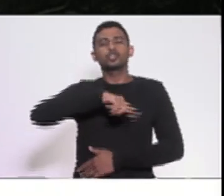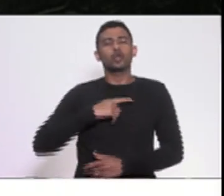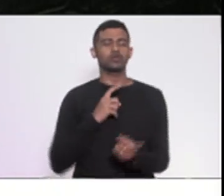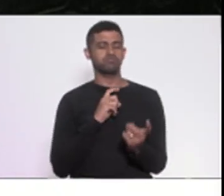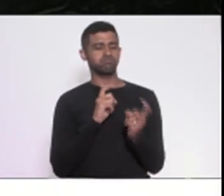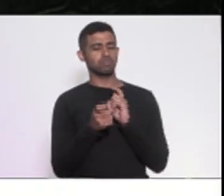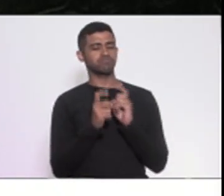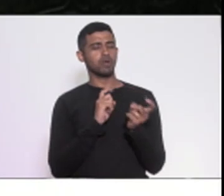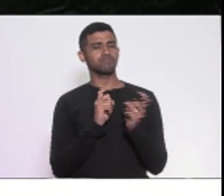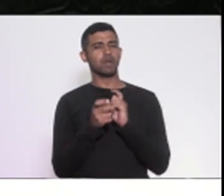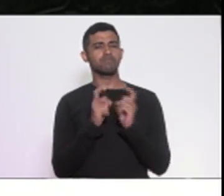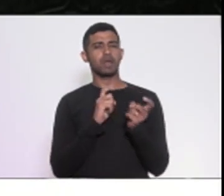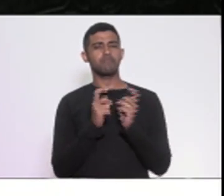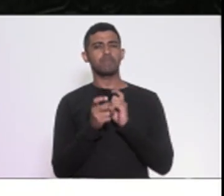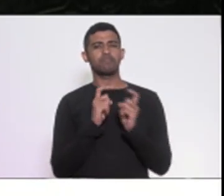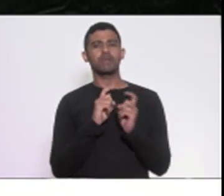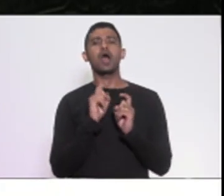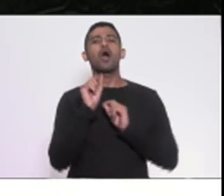sucinta,